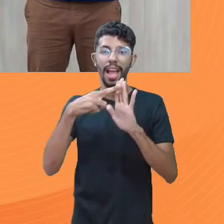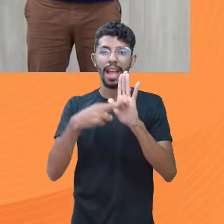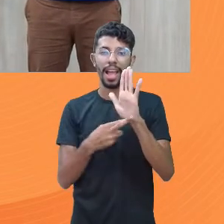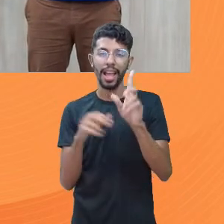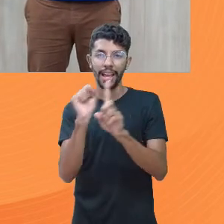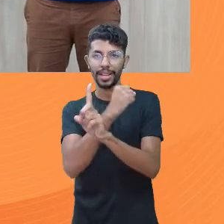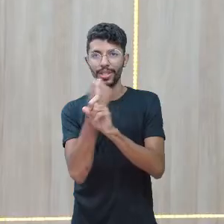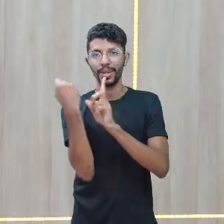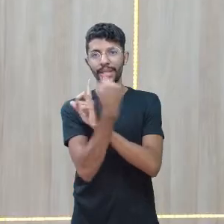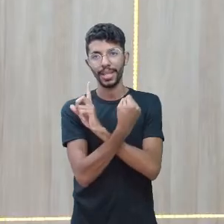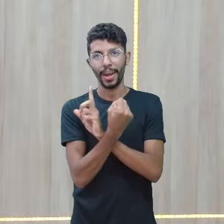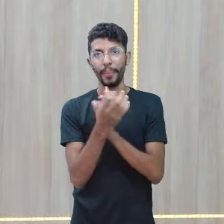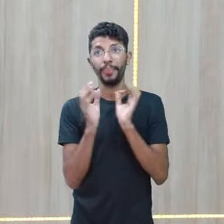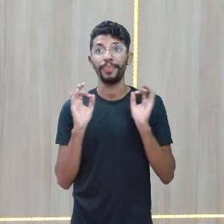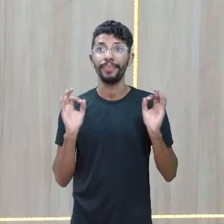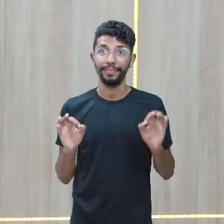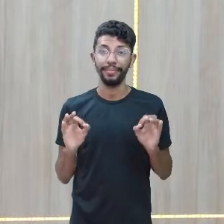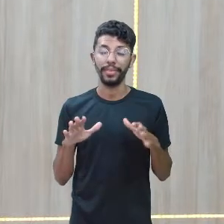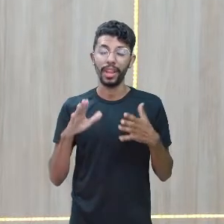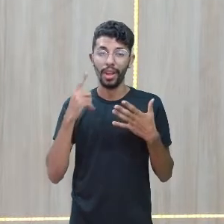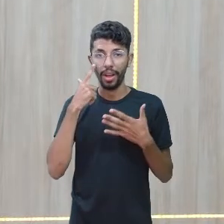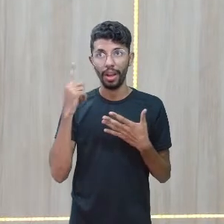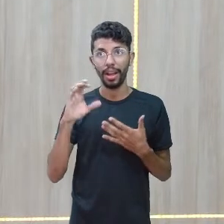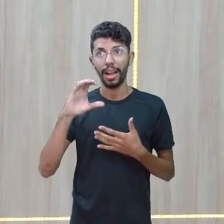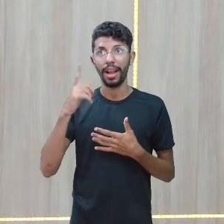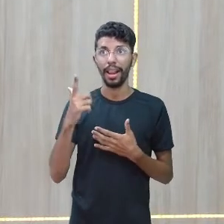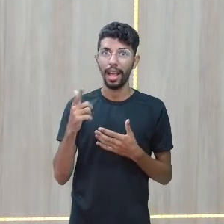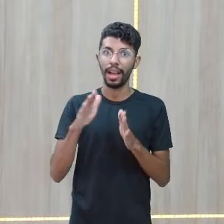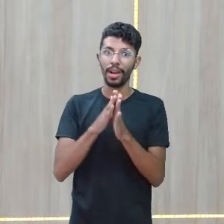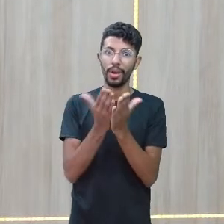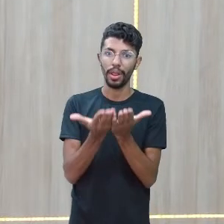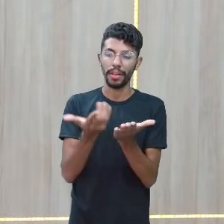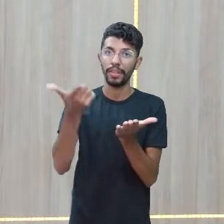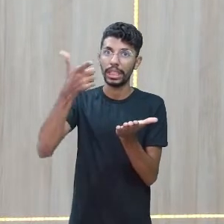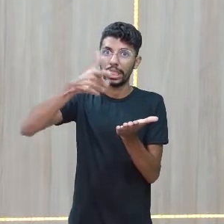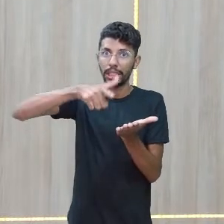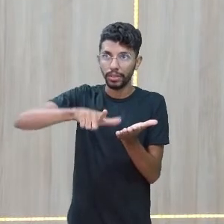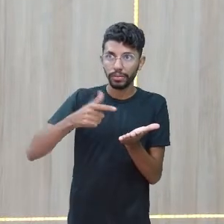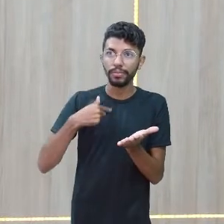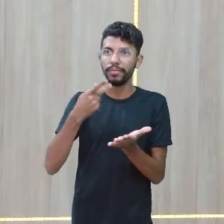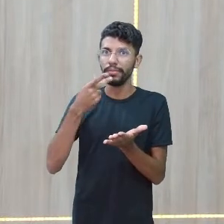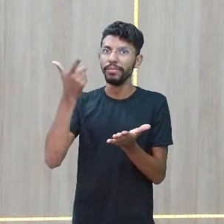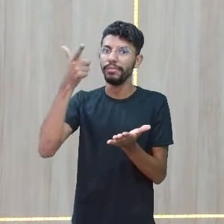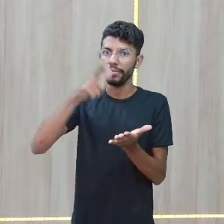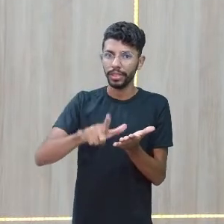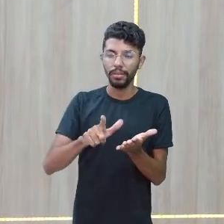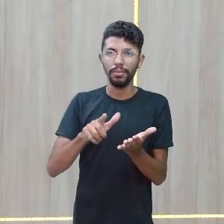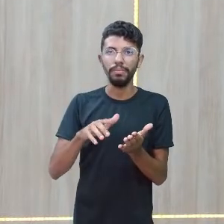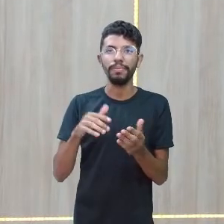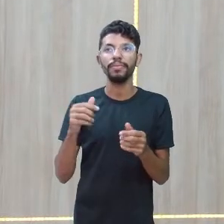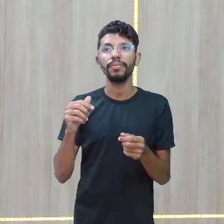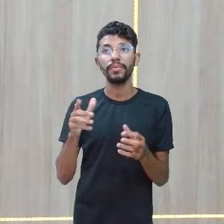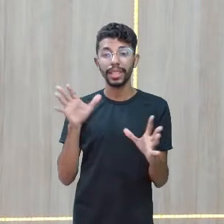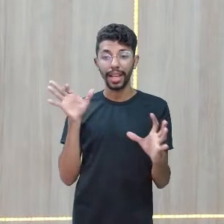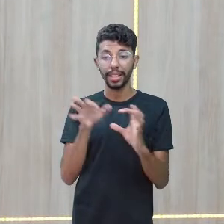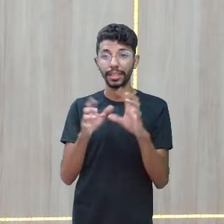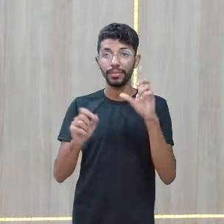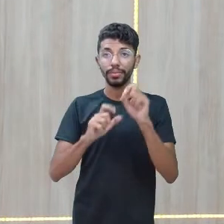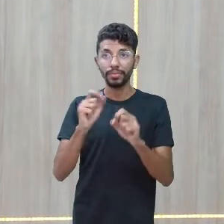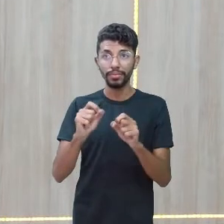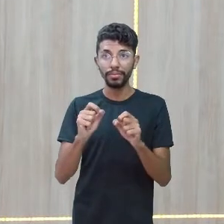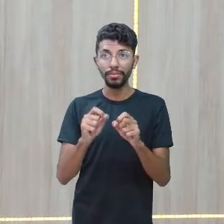sociais, certo? Claro que esse livro, mais uma vez, vou dizer e repetir, feito em cima de rótulos,